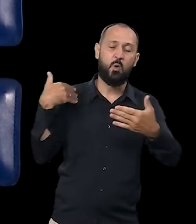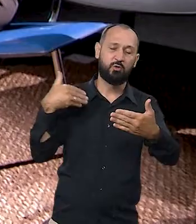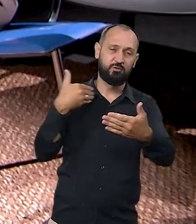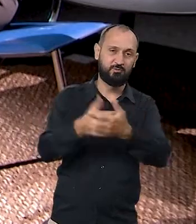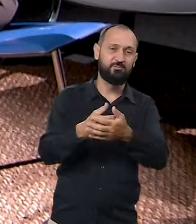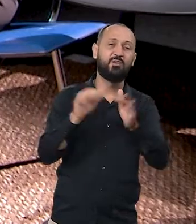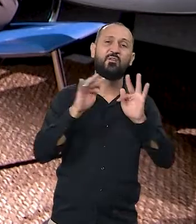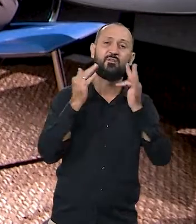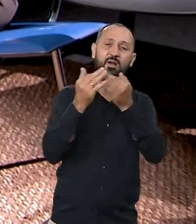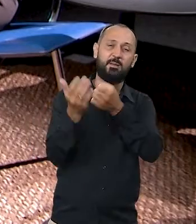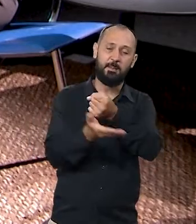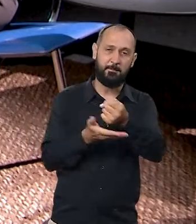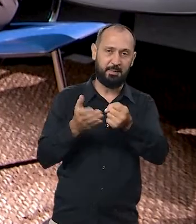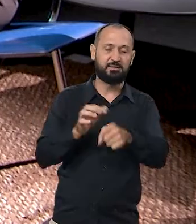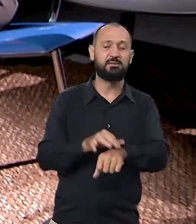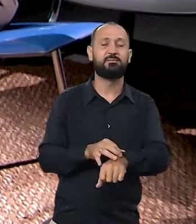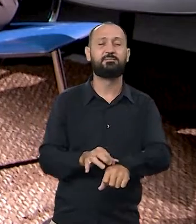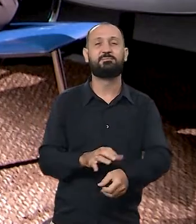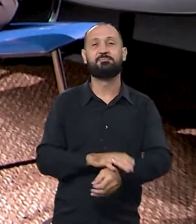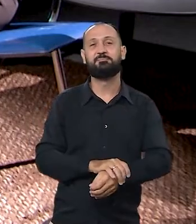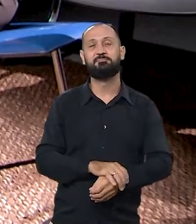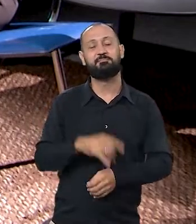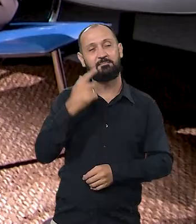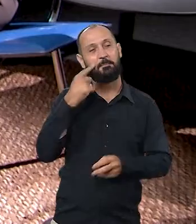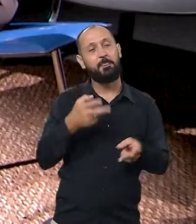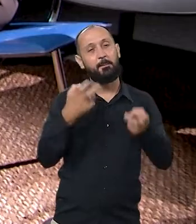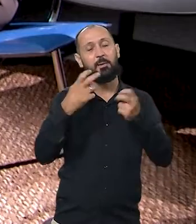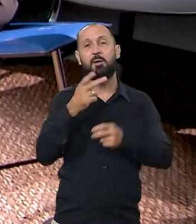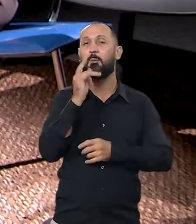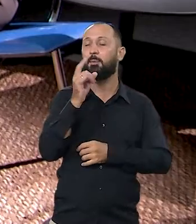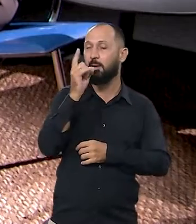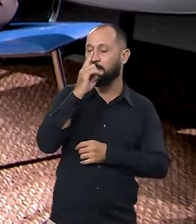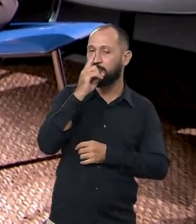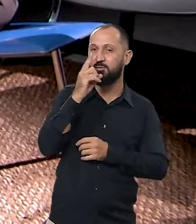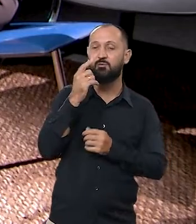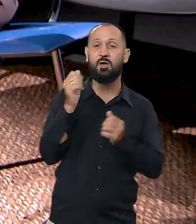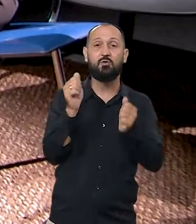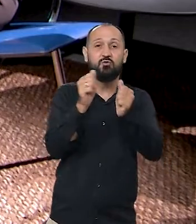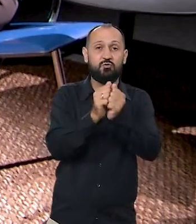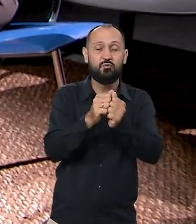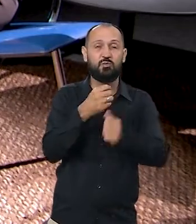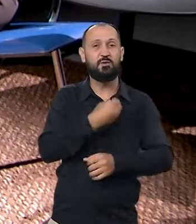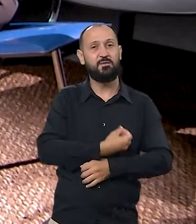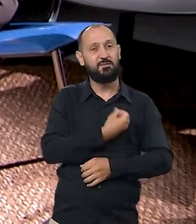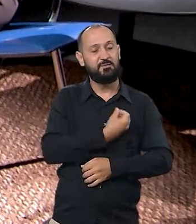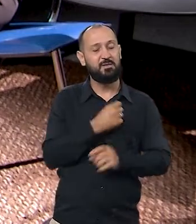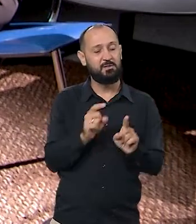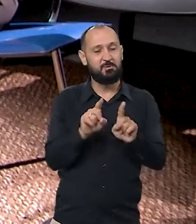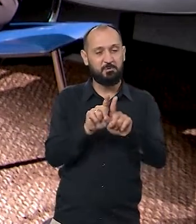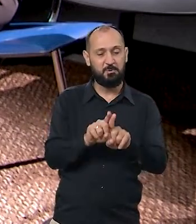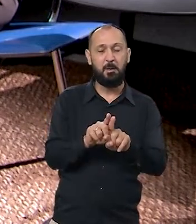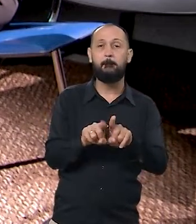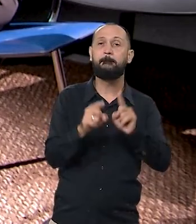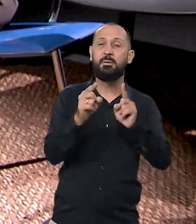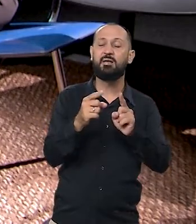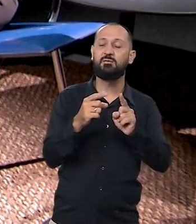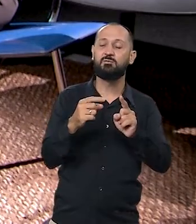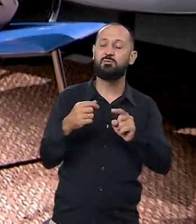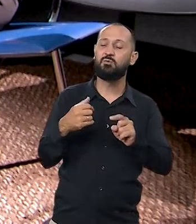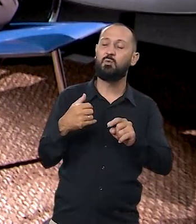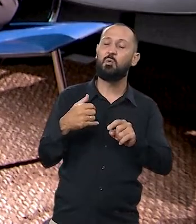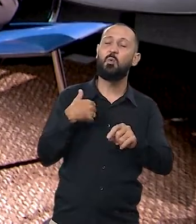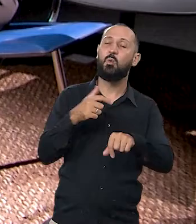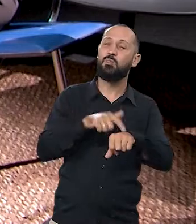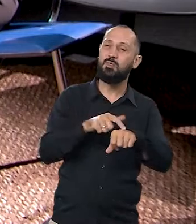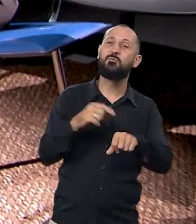nos mantém firmes, fortes e unidos até hoje. Família é a base de tudo. Deu para perceber, né, que seus pais não ficaram juntos em vida